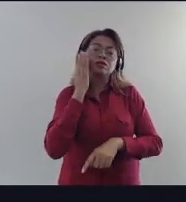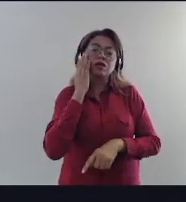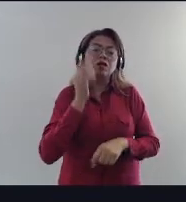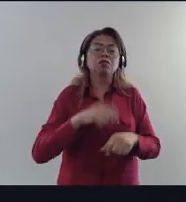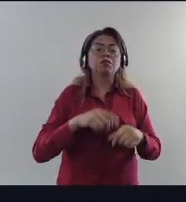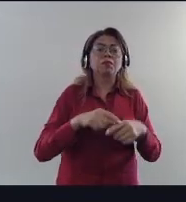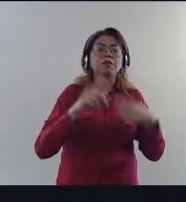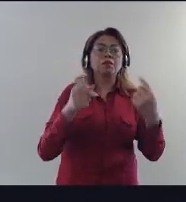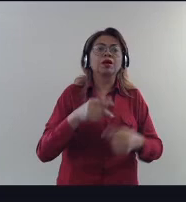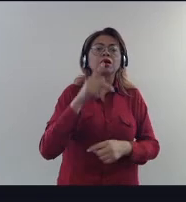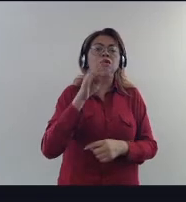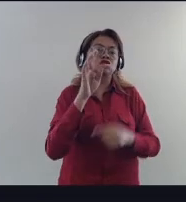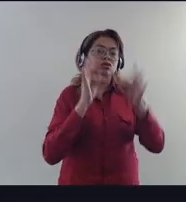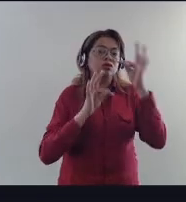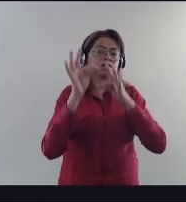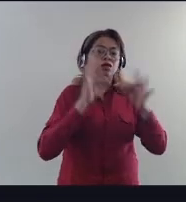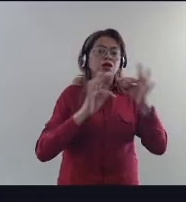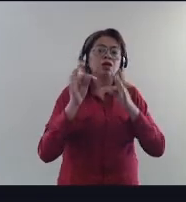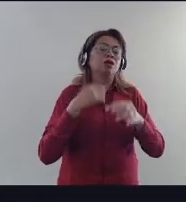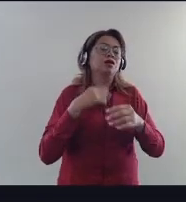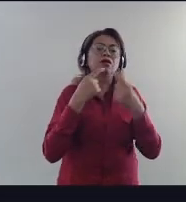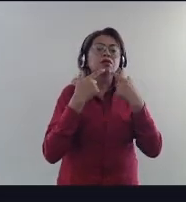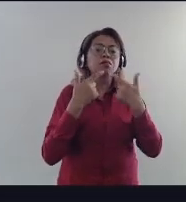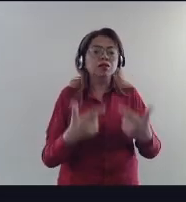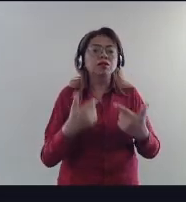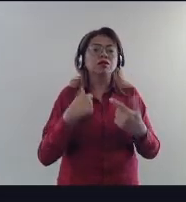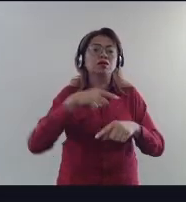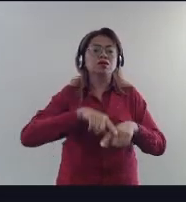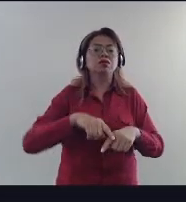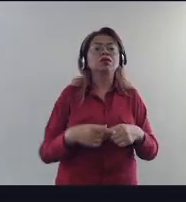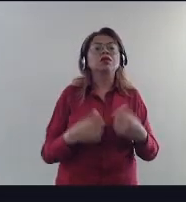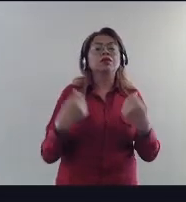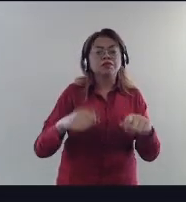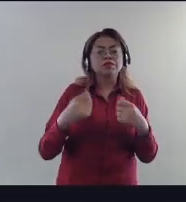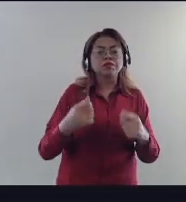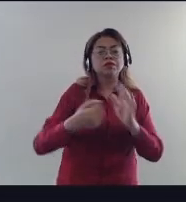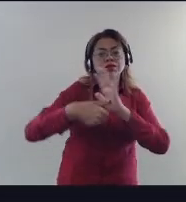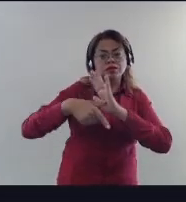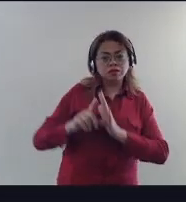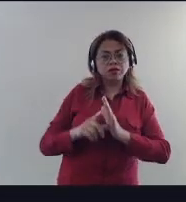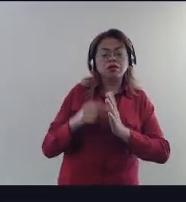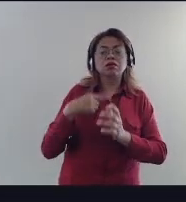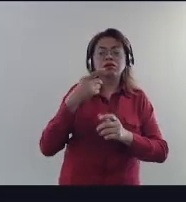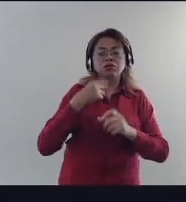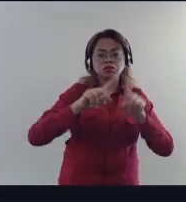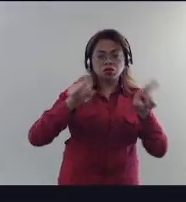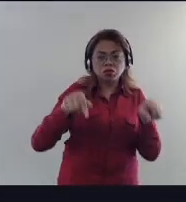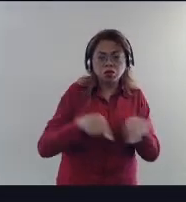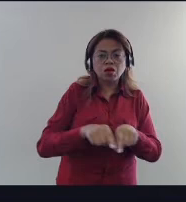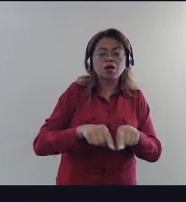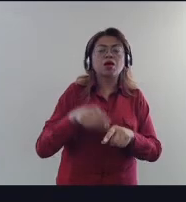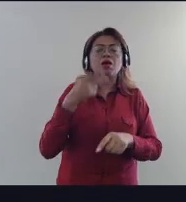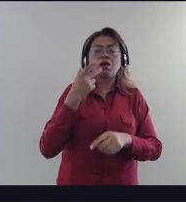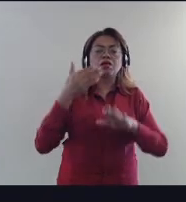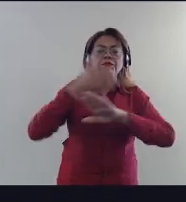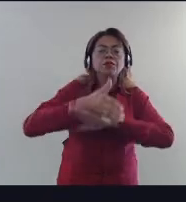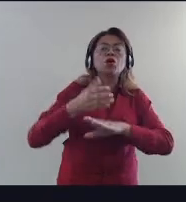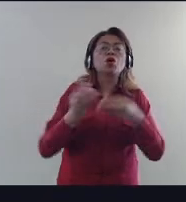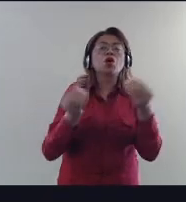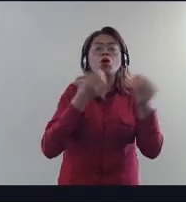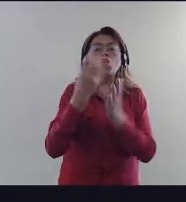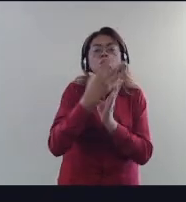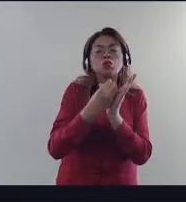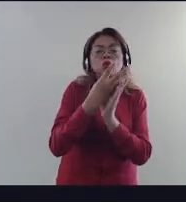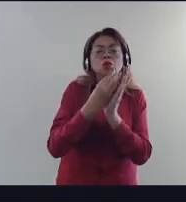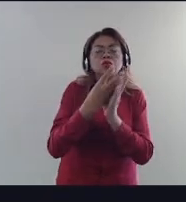né, da linguagem de programação. Eu tenho a necessidade de advogados dentro de áreas de growth hacking, então como hackear o crescimento